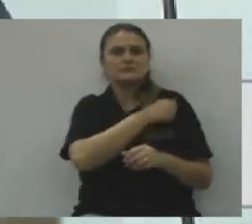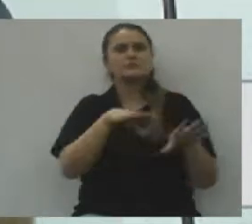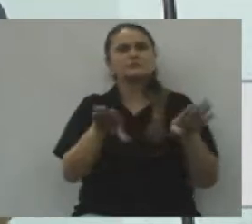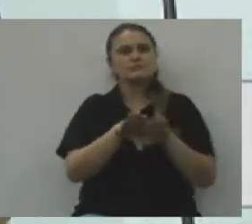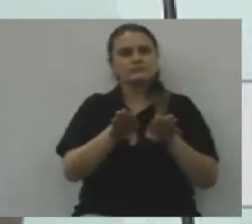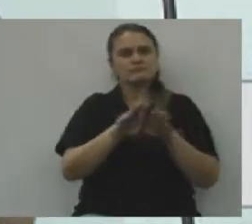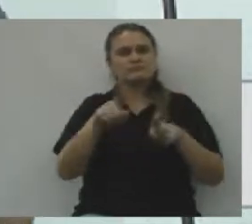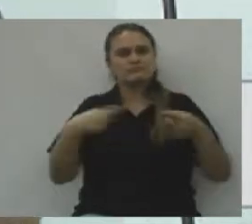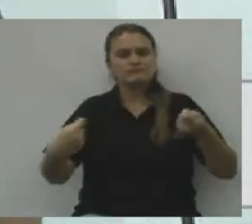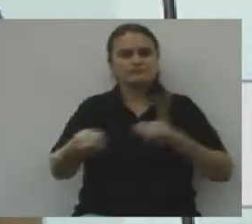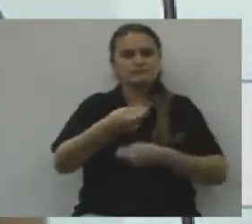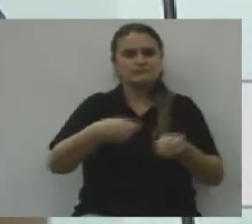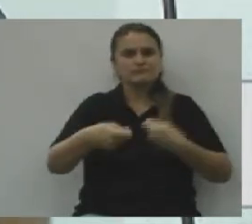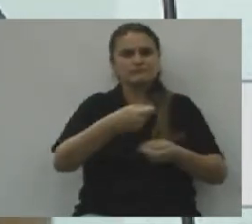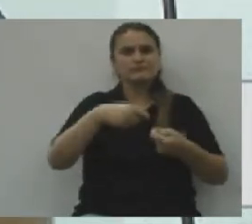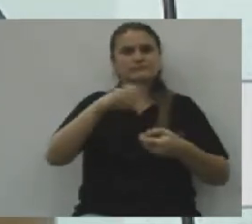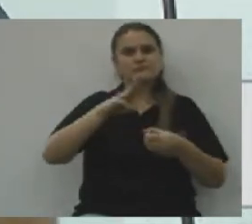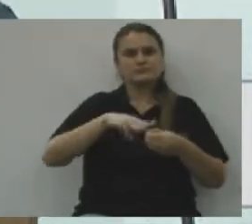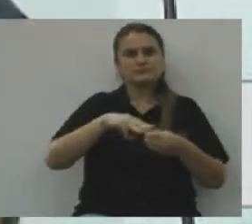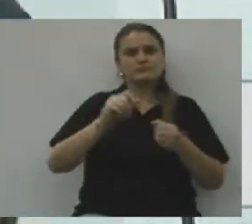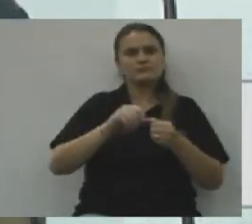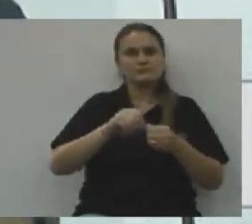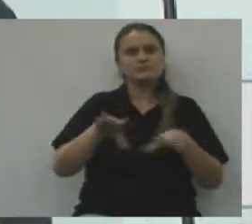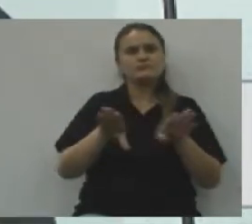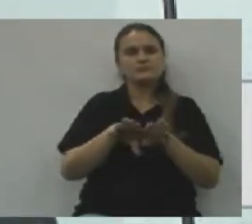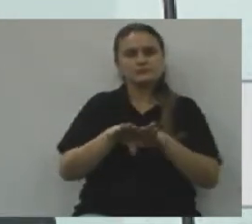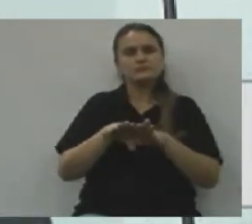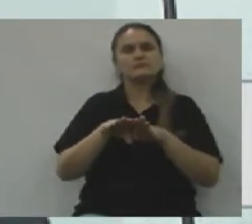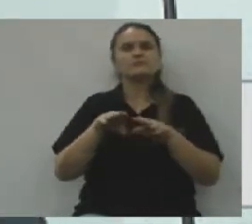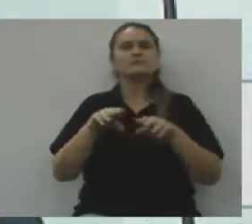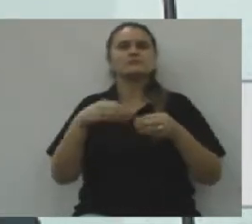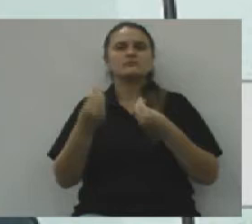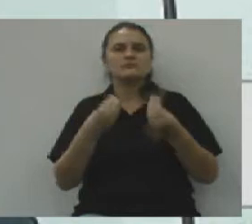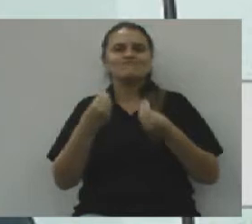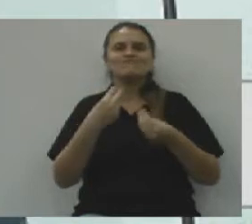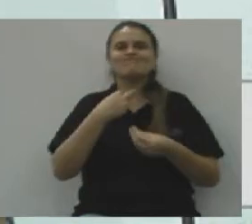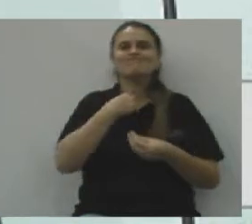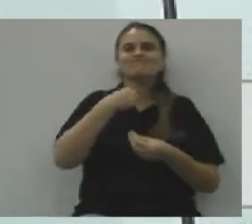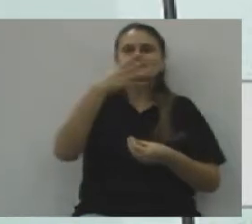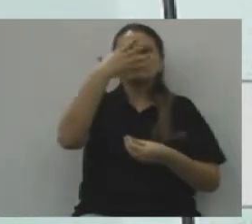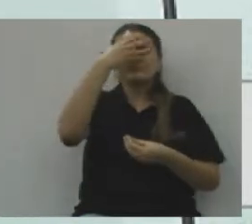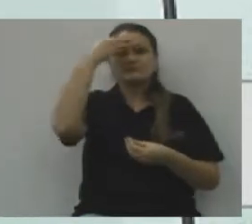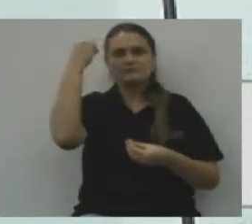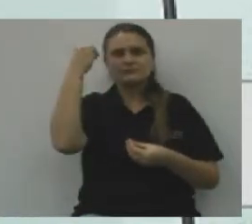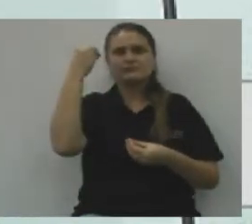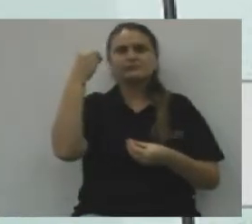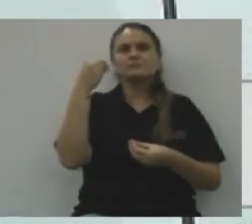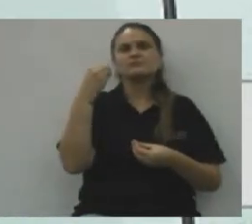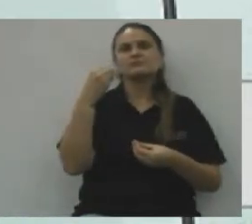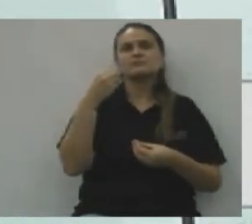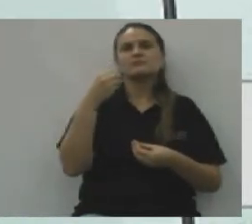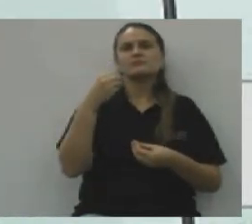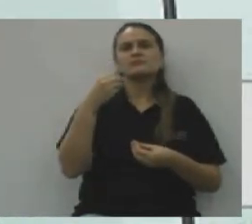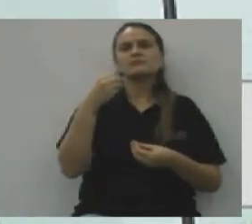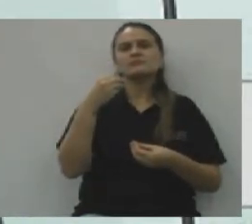são geridos e administrados pelo município. Assim como também não podemos esquecer que